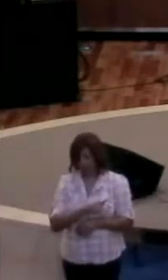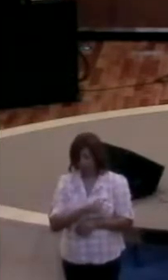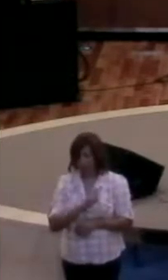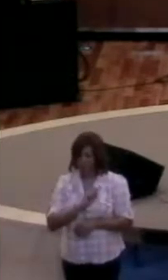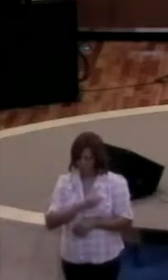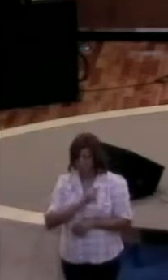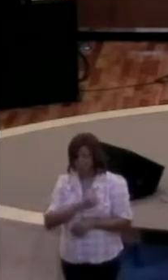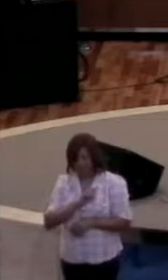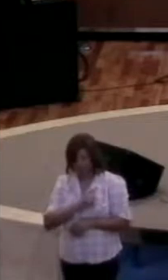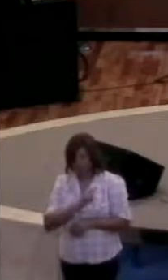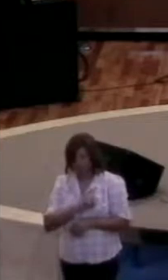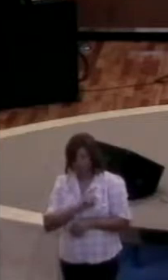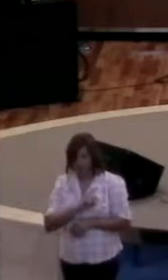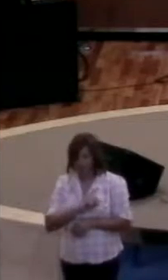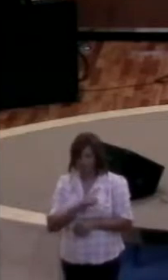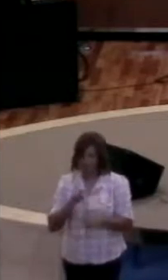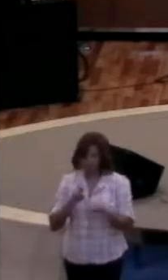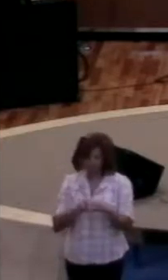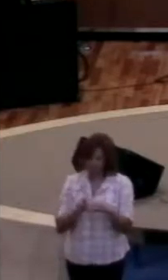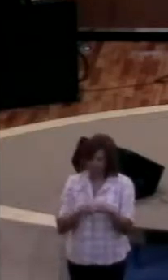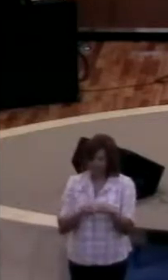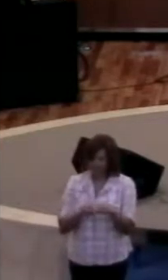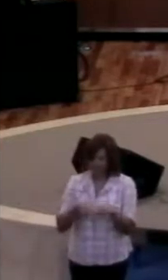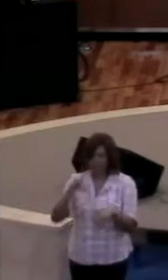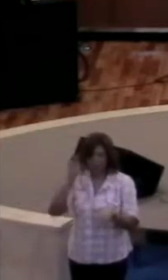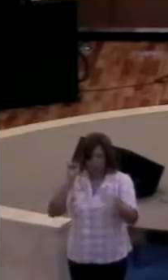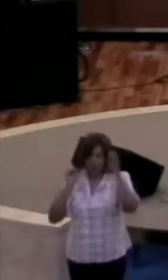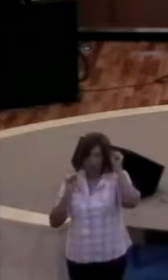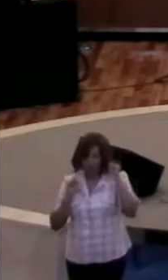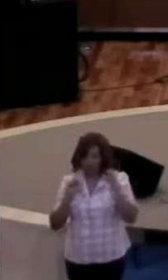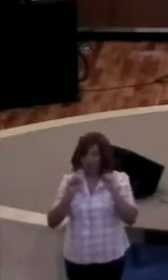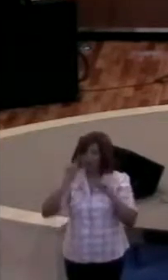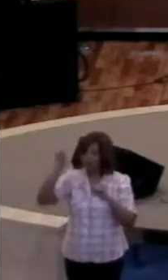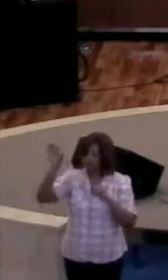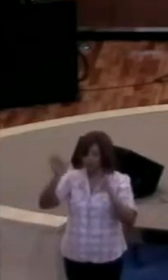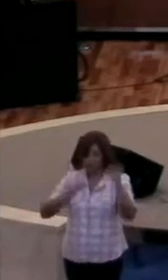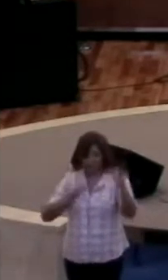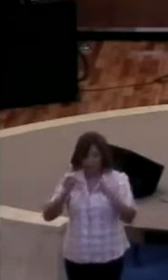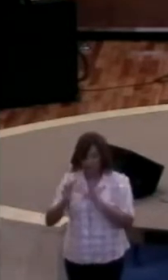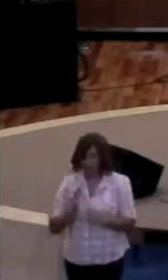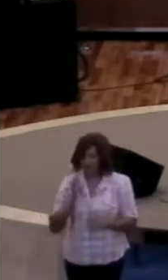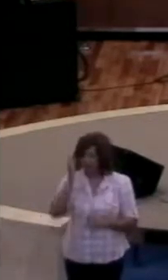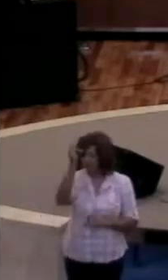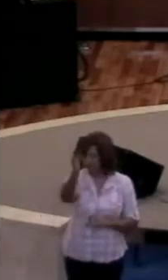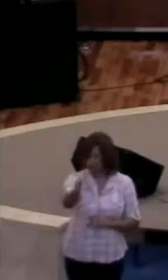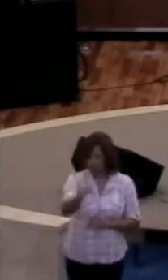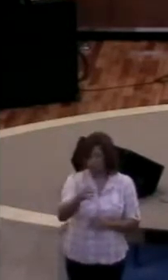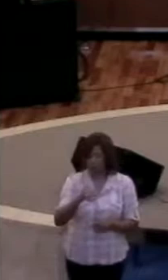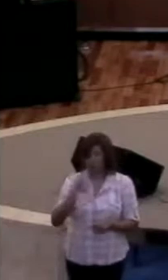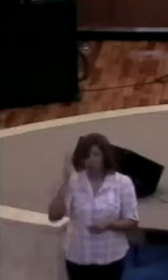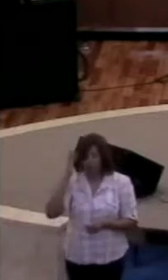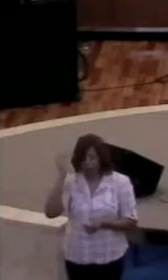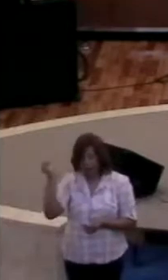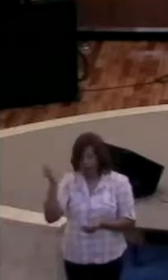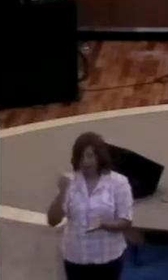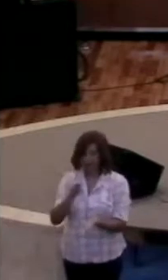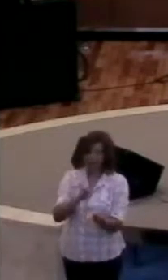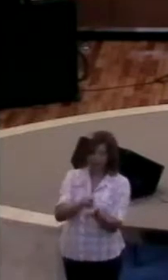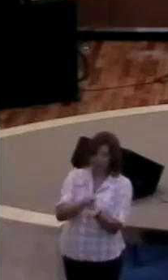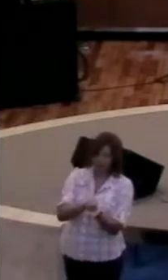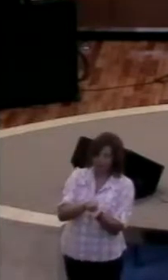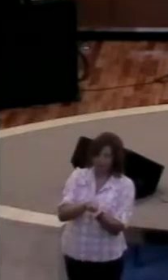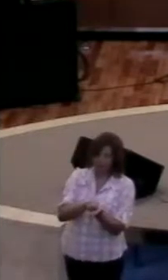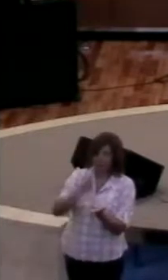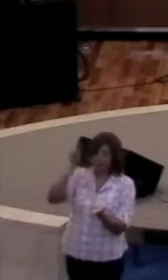querido por Deus, que enquanto você está aqui, o teu amanhã Deus está preparando, o teu futuro, o teu levantar, tudo está sendo